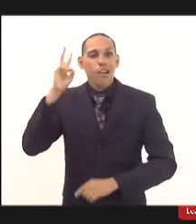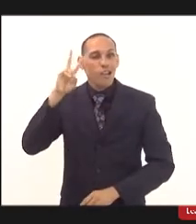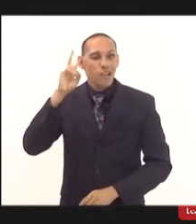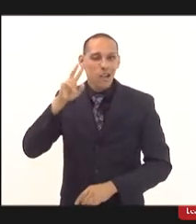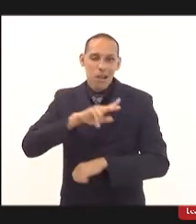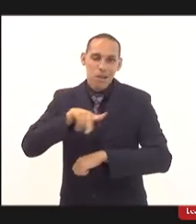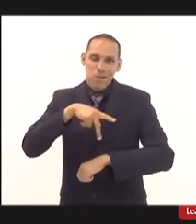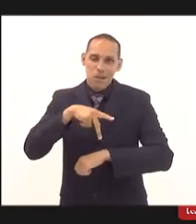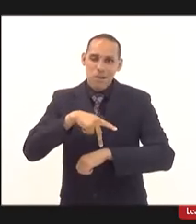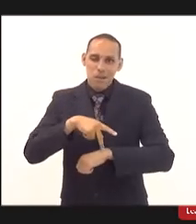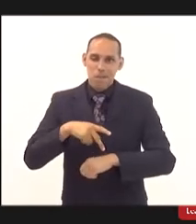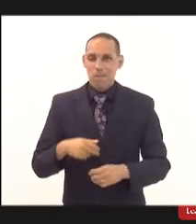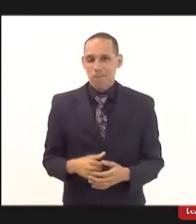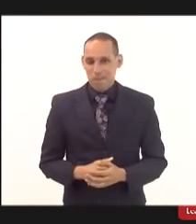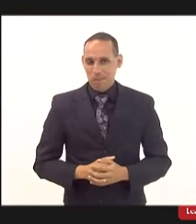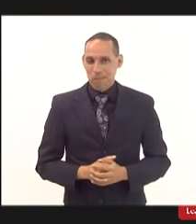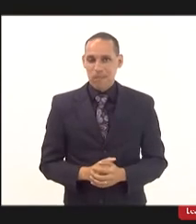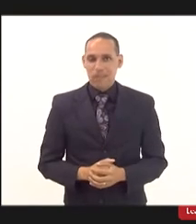país